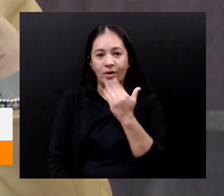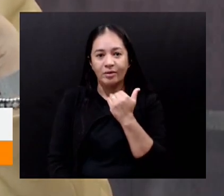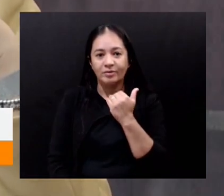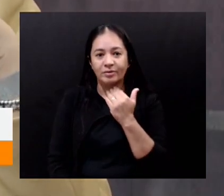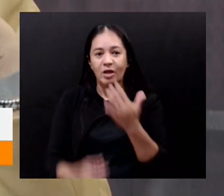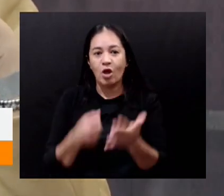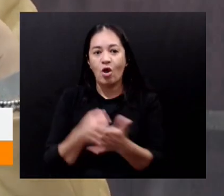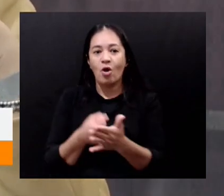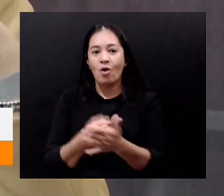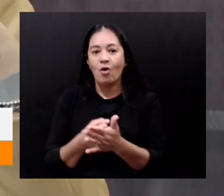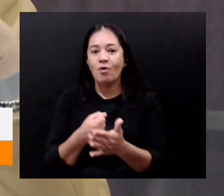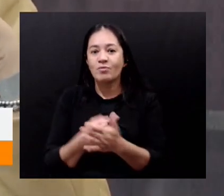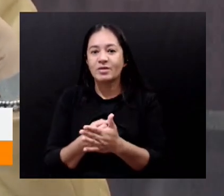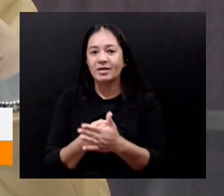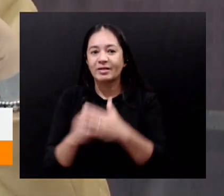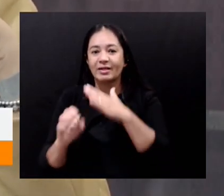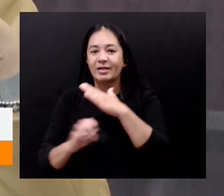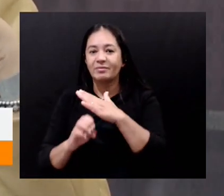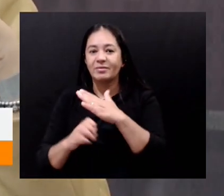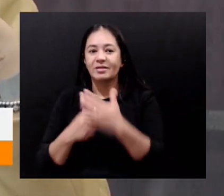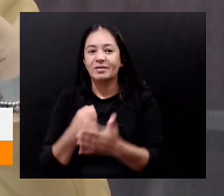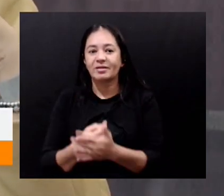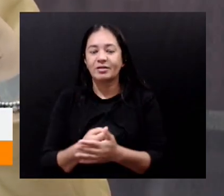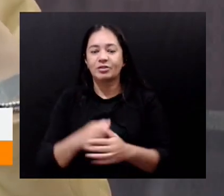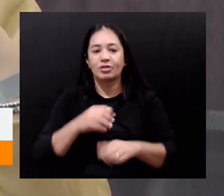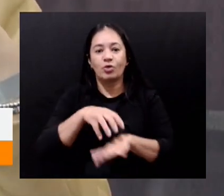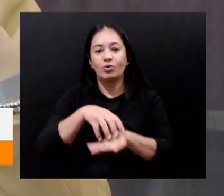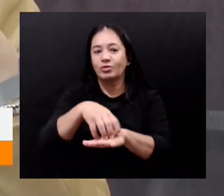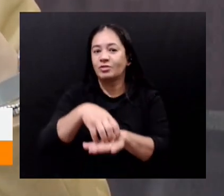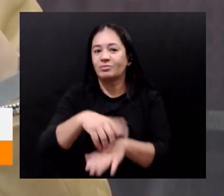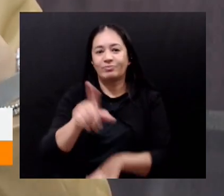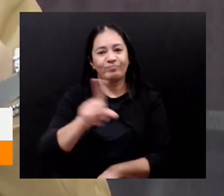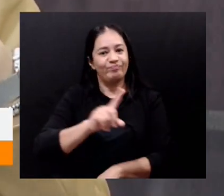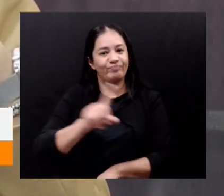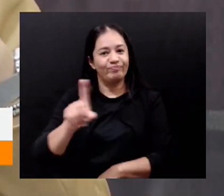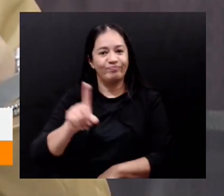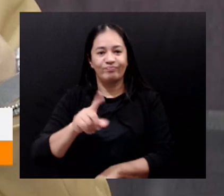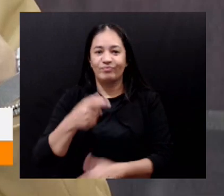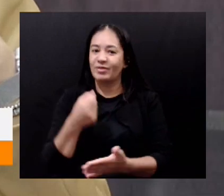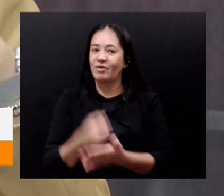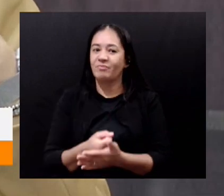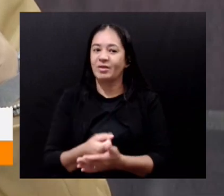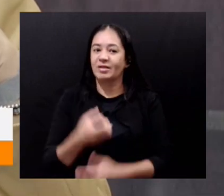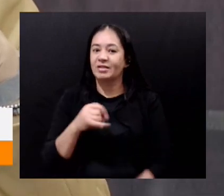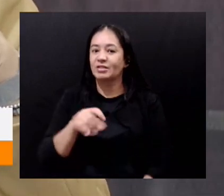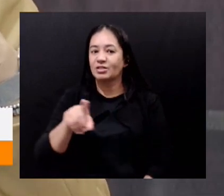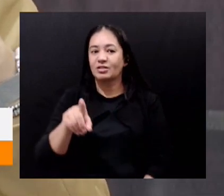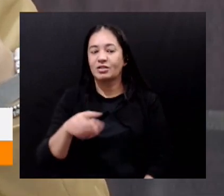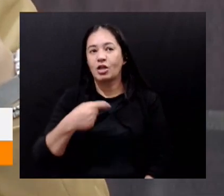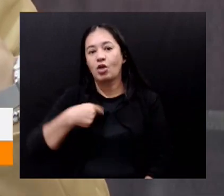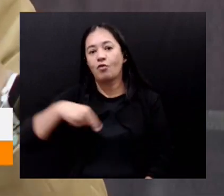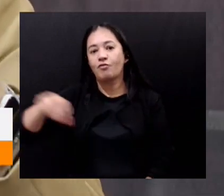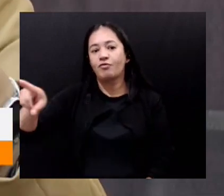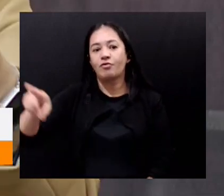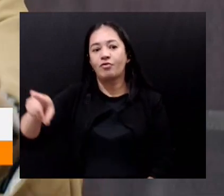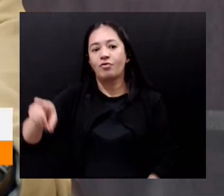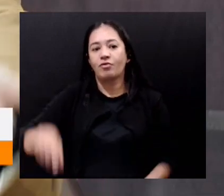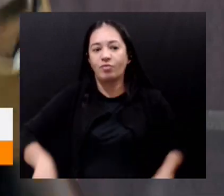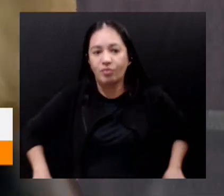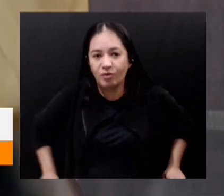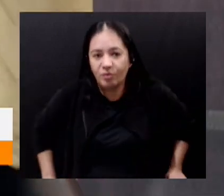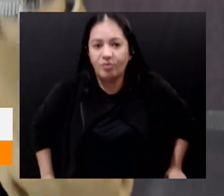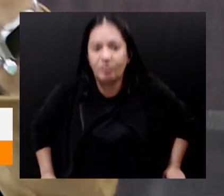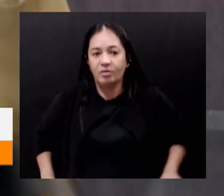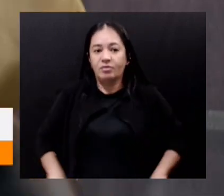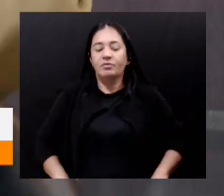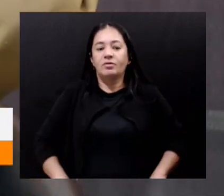pagarem. Subsídio de transporte, não. Então, se a pessoa vai dizer, não, eu vou em Lisboa, vou trabalhar em Lisboa, mas eu vou